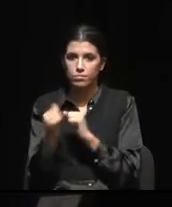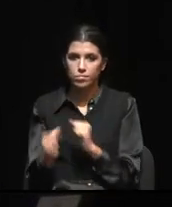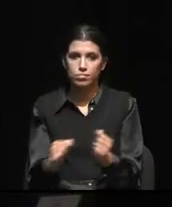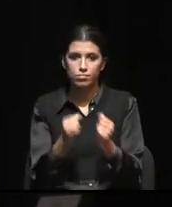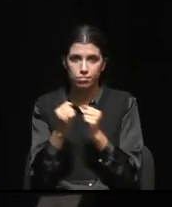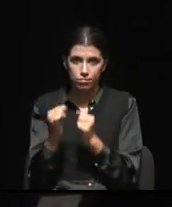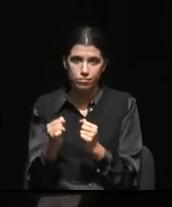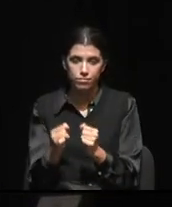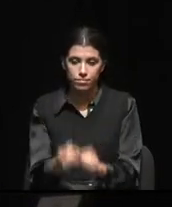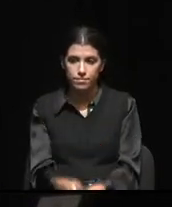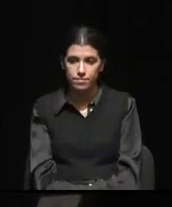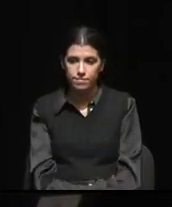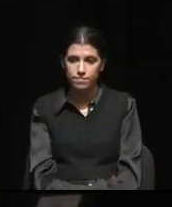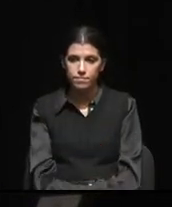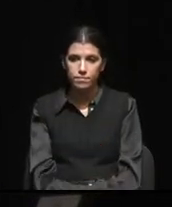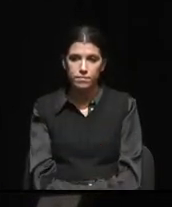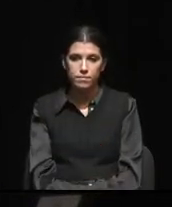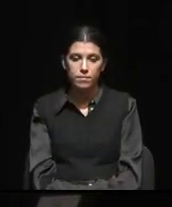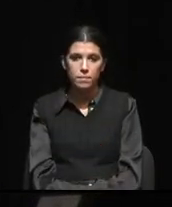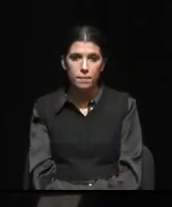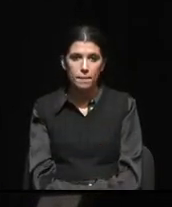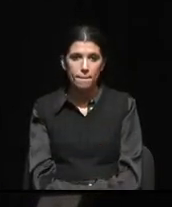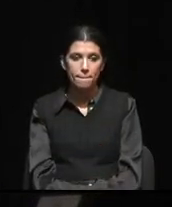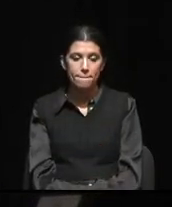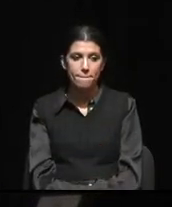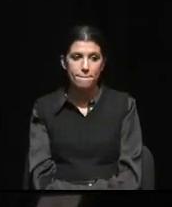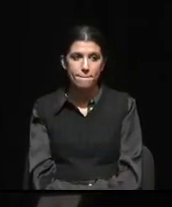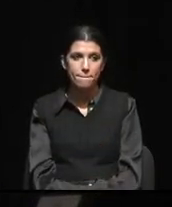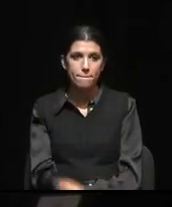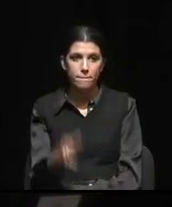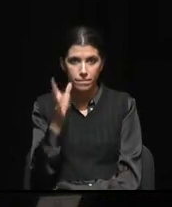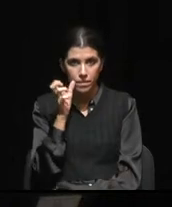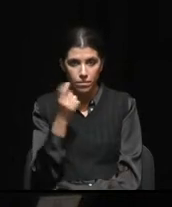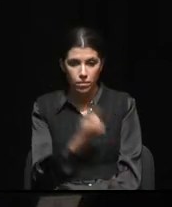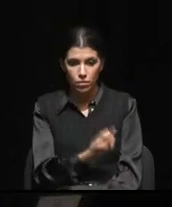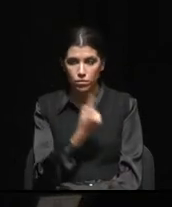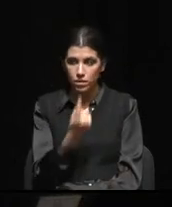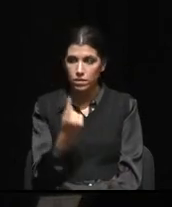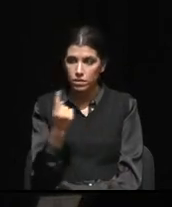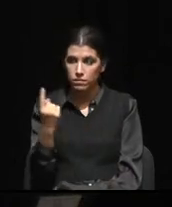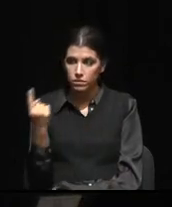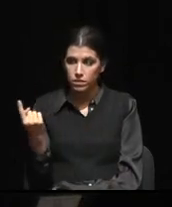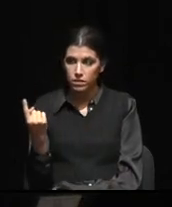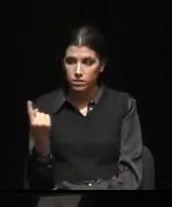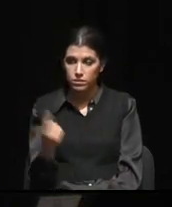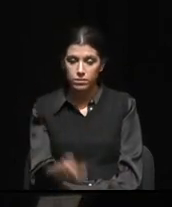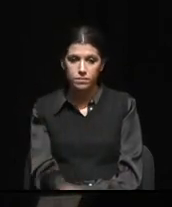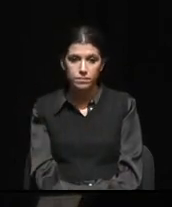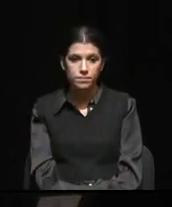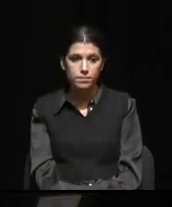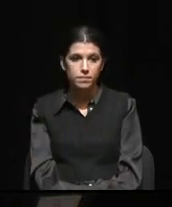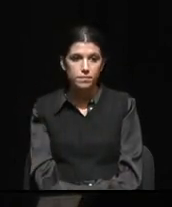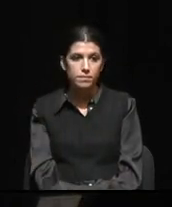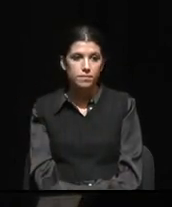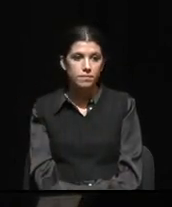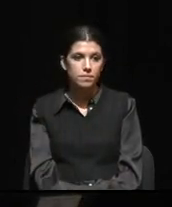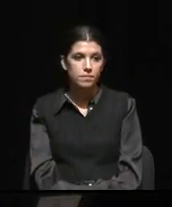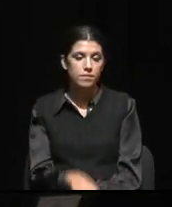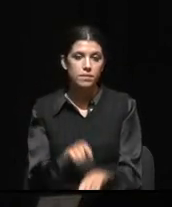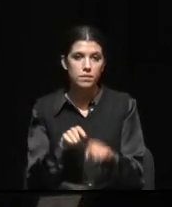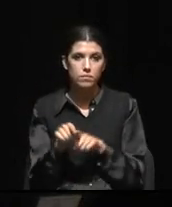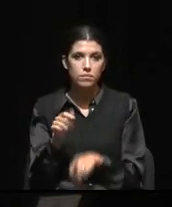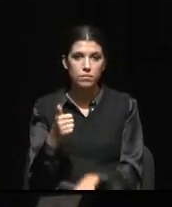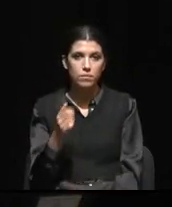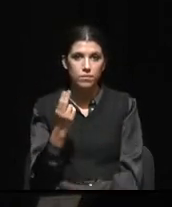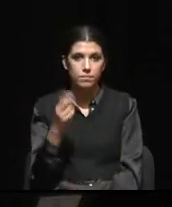por favor vamos ouvir nervos Vamos ouvir um de cada vez Deputado Bruno